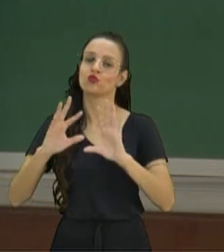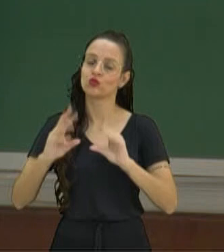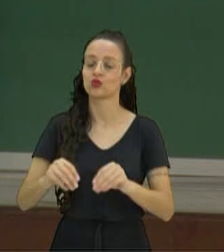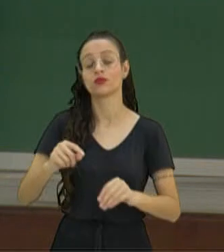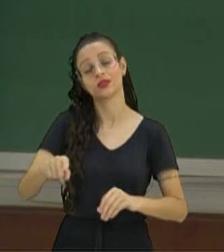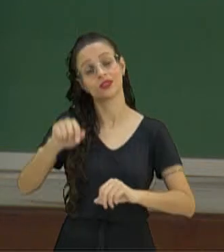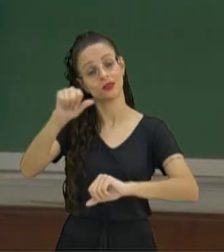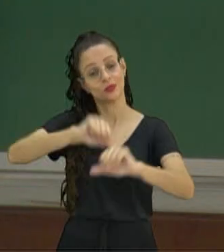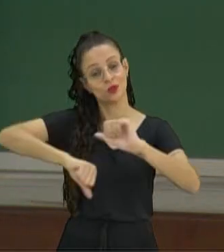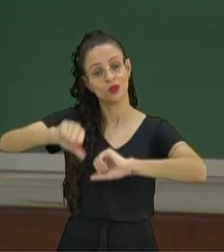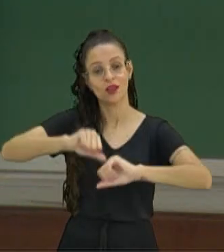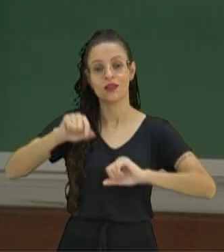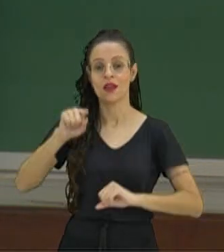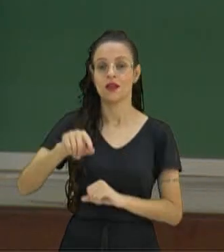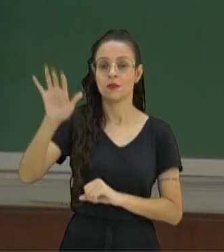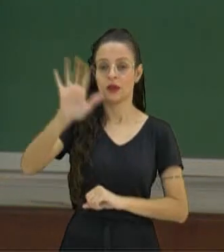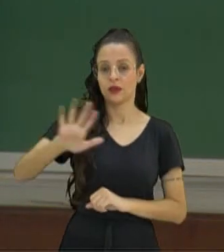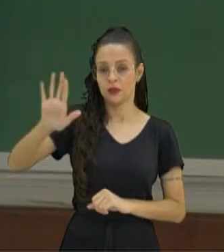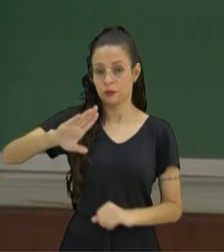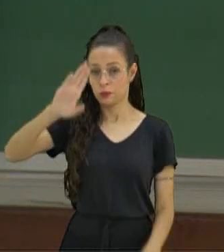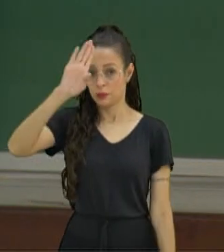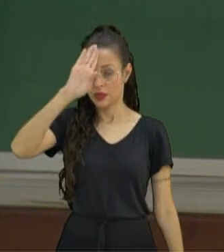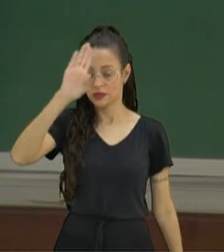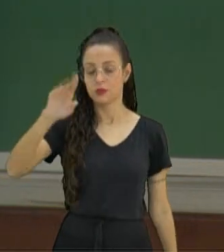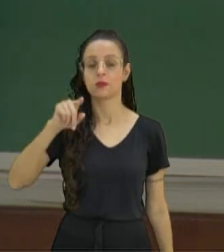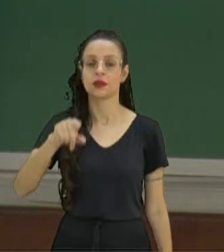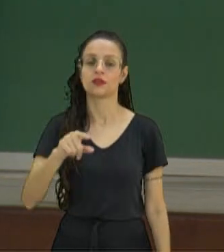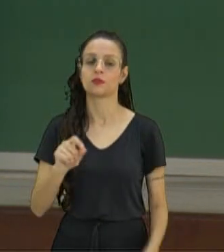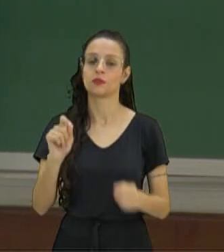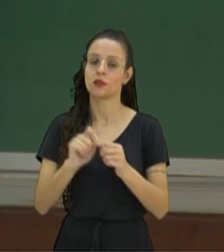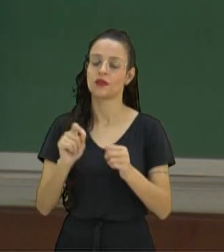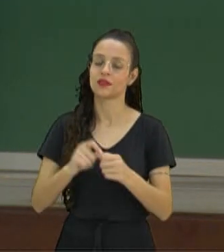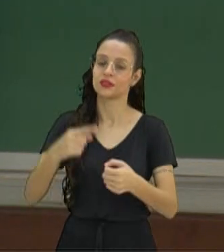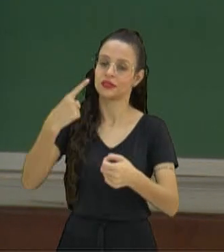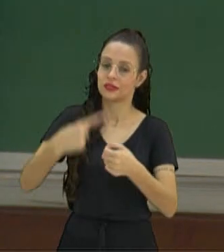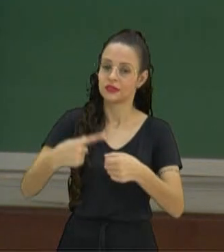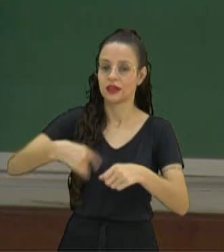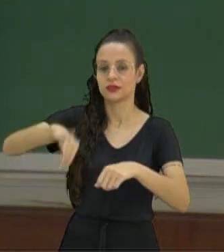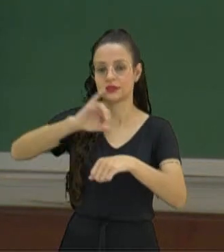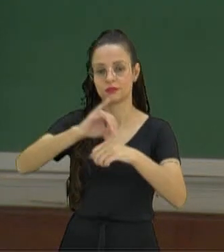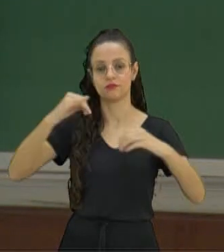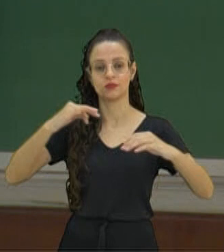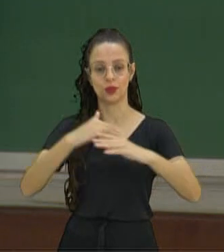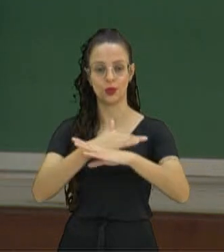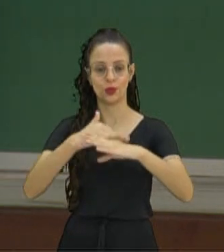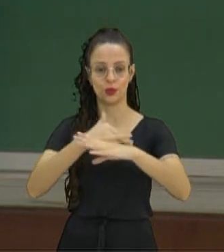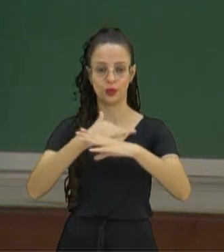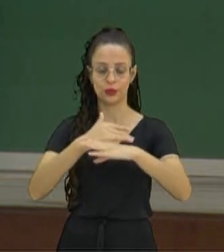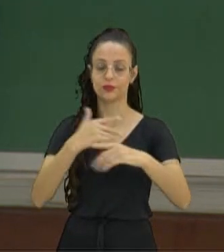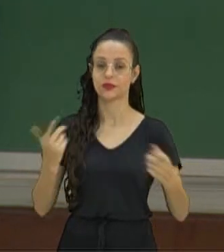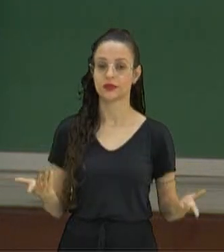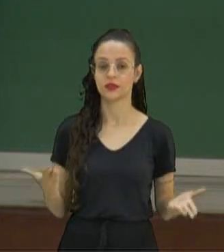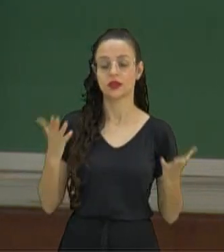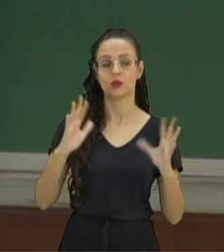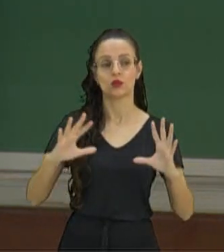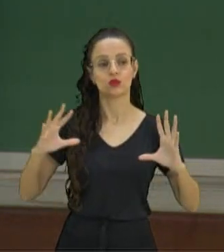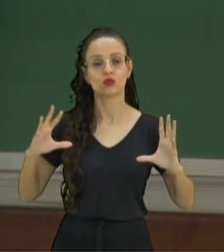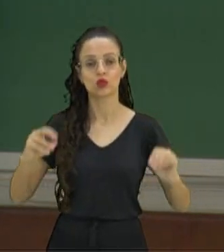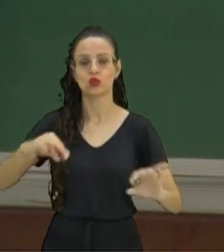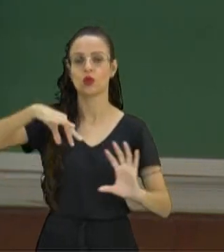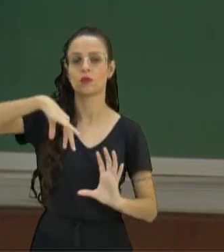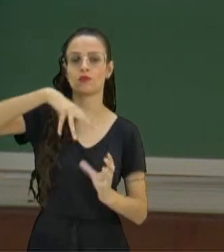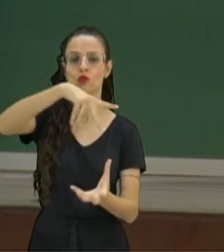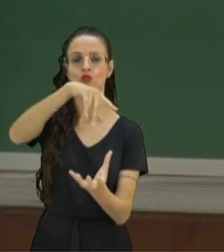mudanças naquela paisagem, principalmente ali para originar os grandes centros urbanos. E desse modo as cidades de todo o